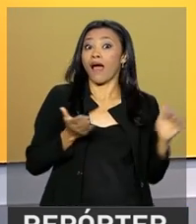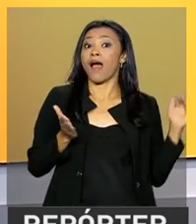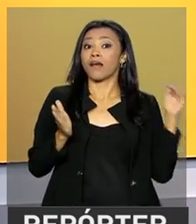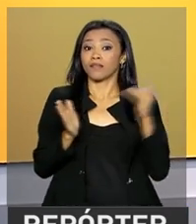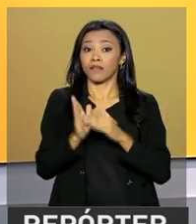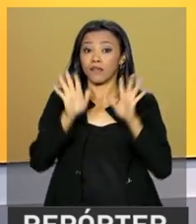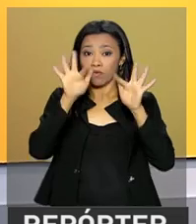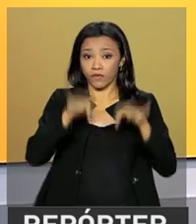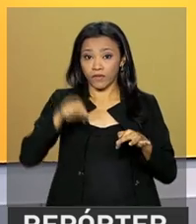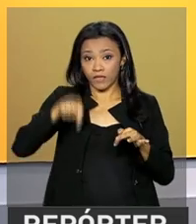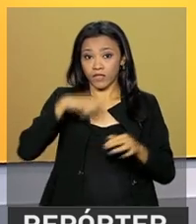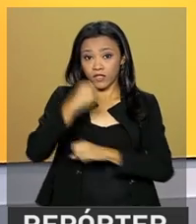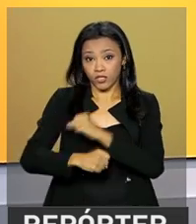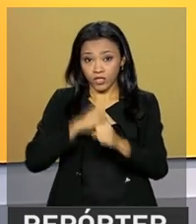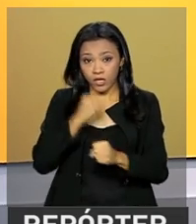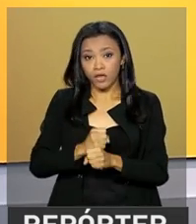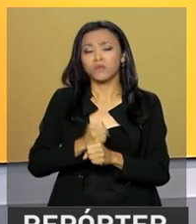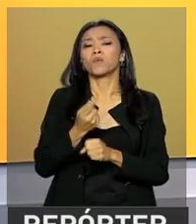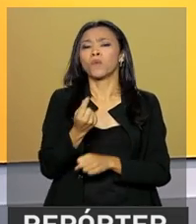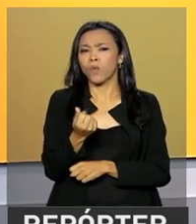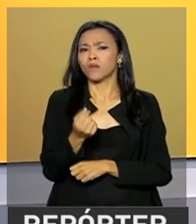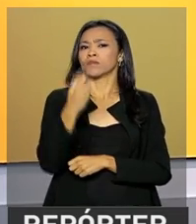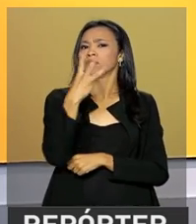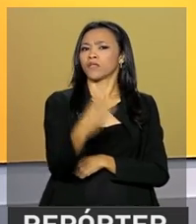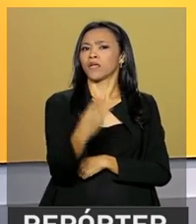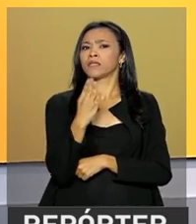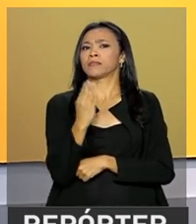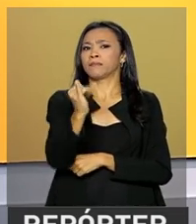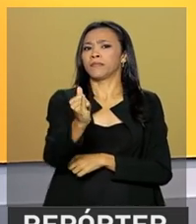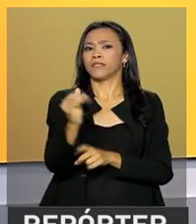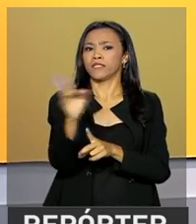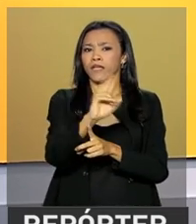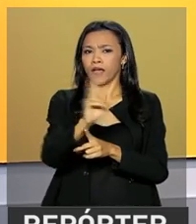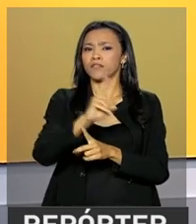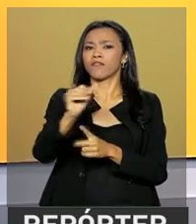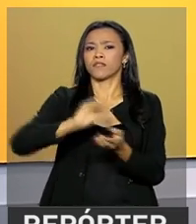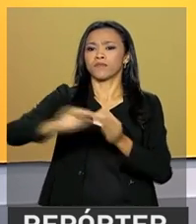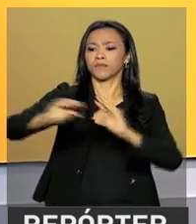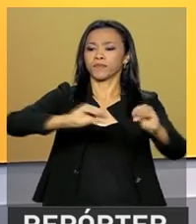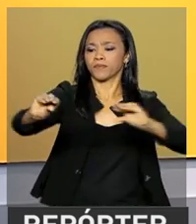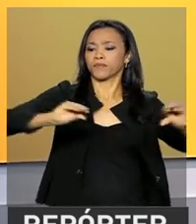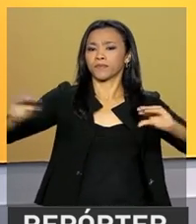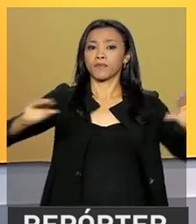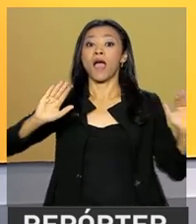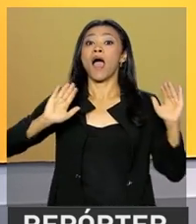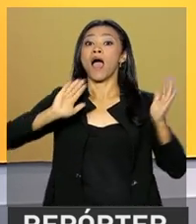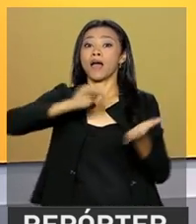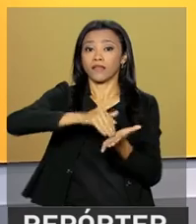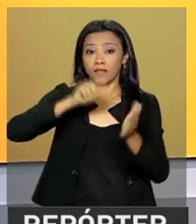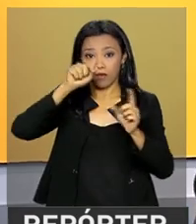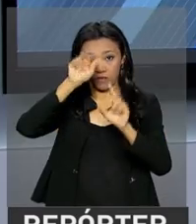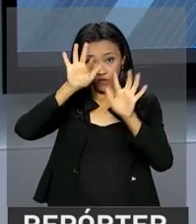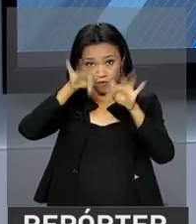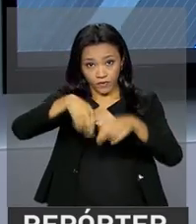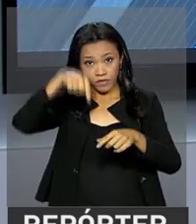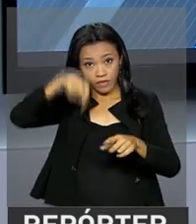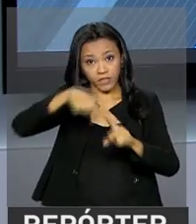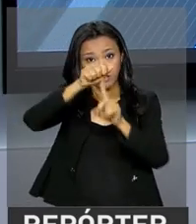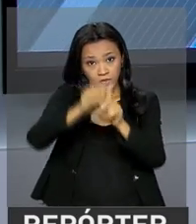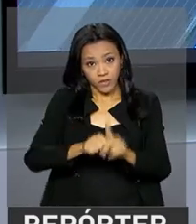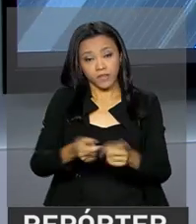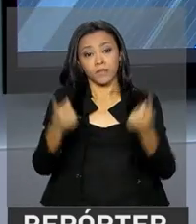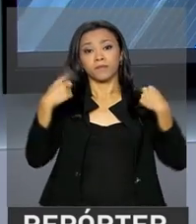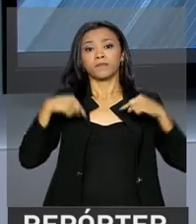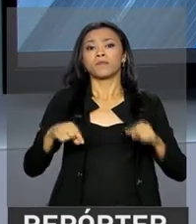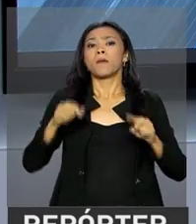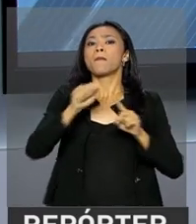deste ano cerca de R 3 bilhões de reais vão ser redistribuídos até o fim deste mês em março